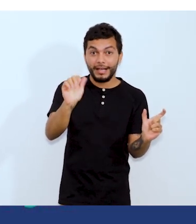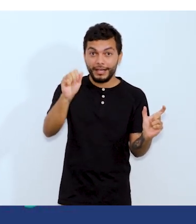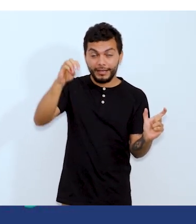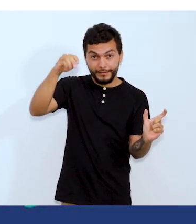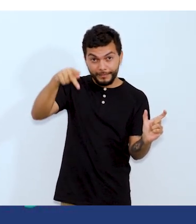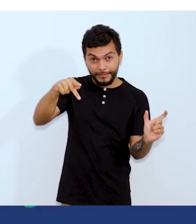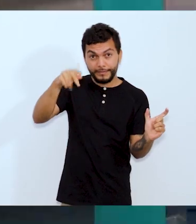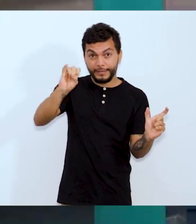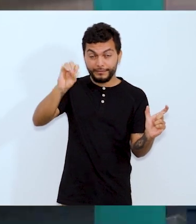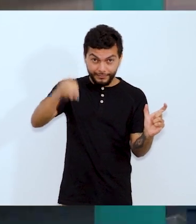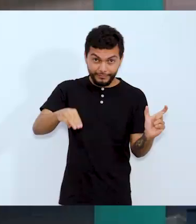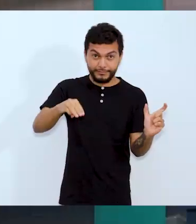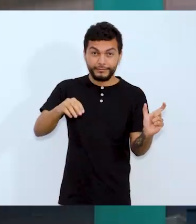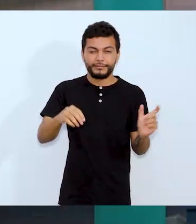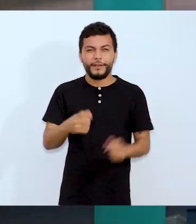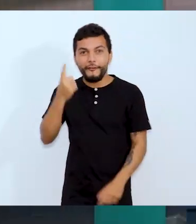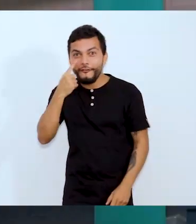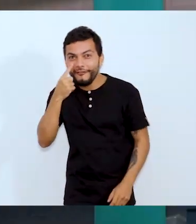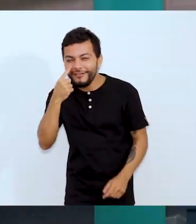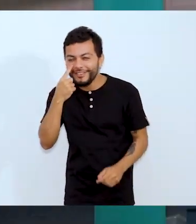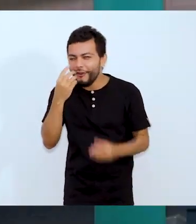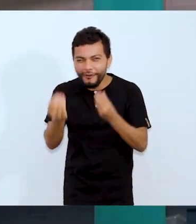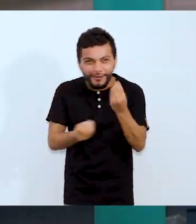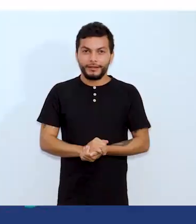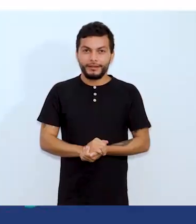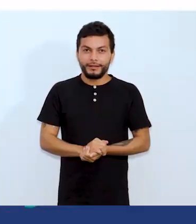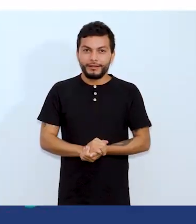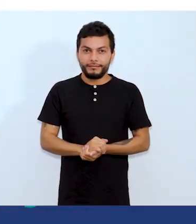capim. Vamos ver como ficou?